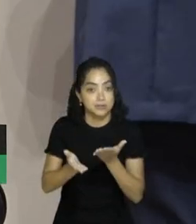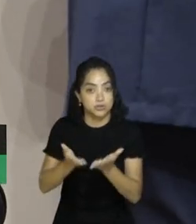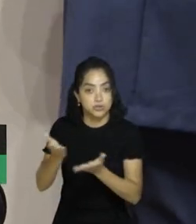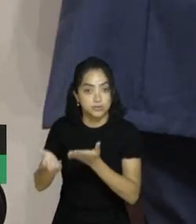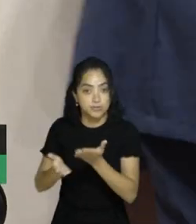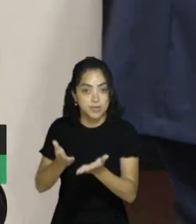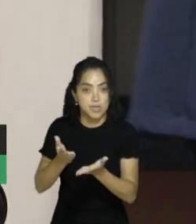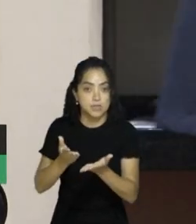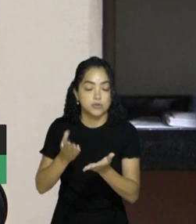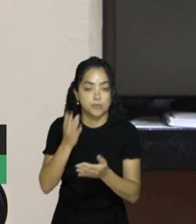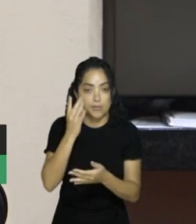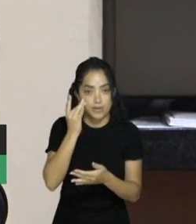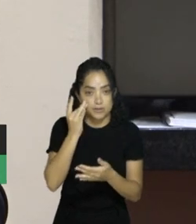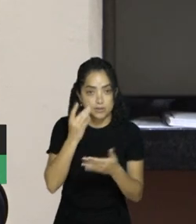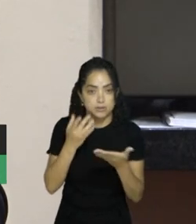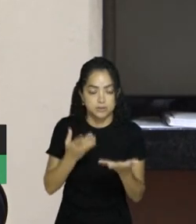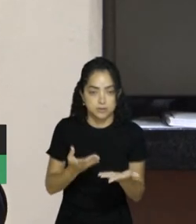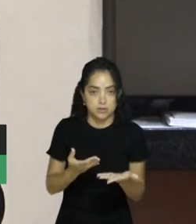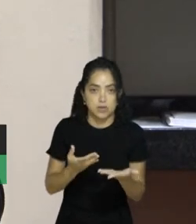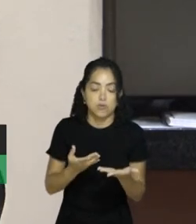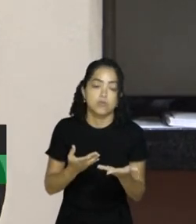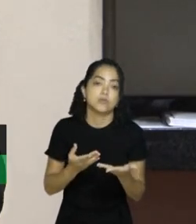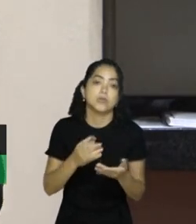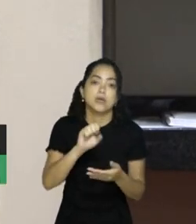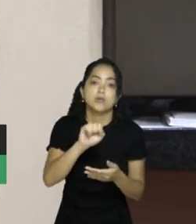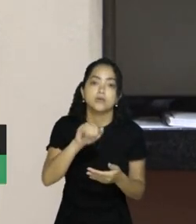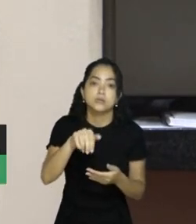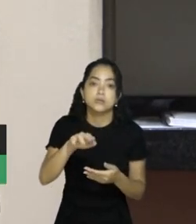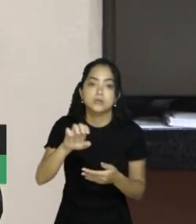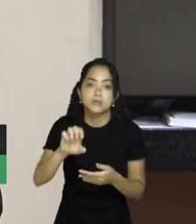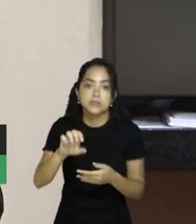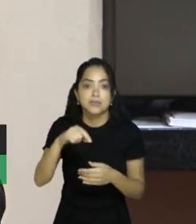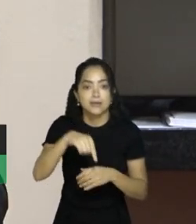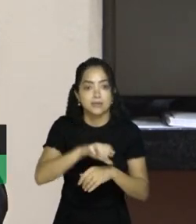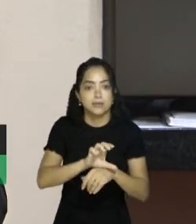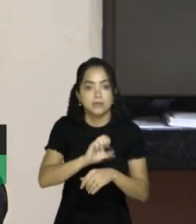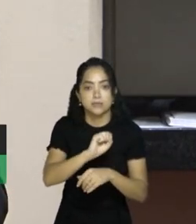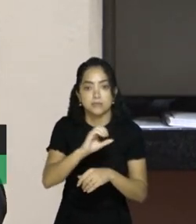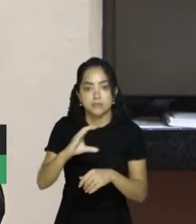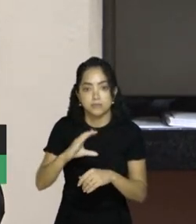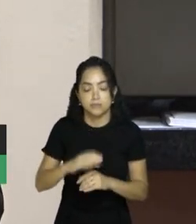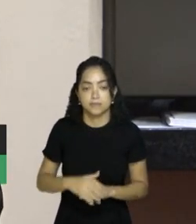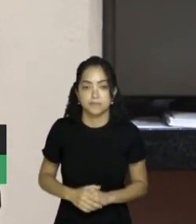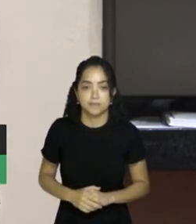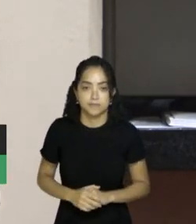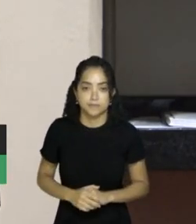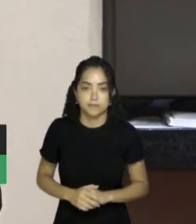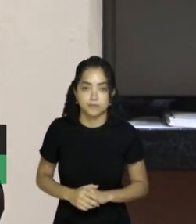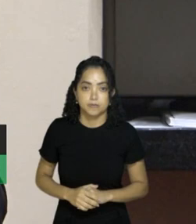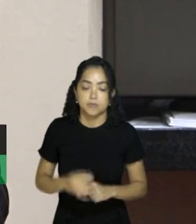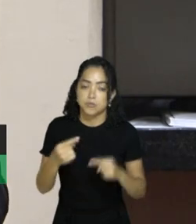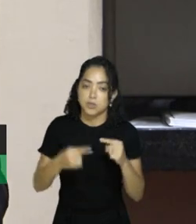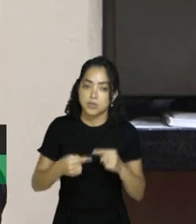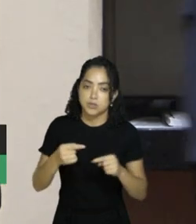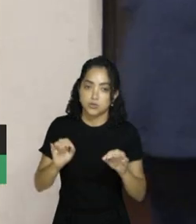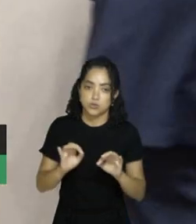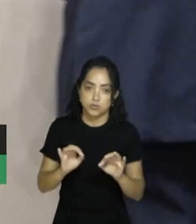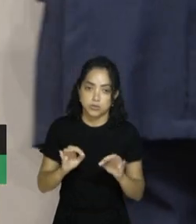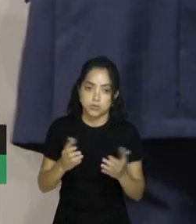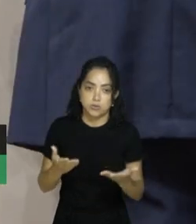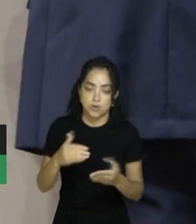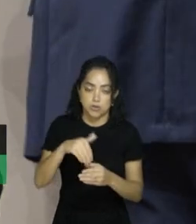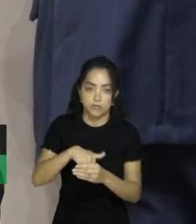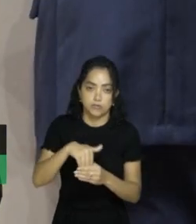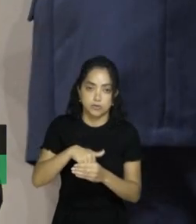do sistema público de emprego Sine no Estado de Santa Catarina em discussão malvendo Quem Queira discutir em